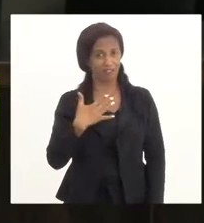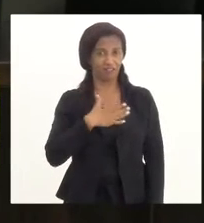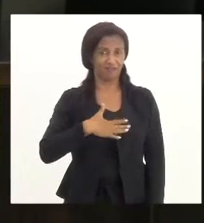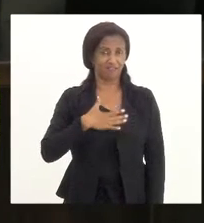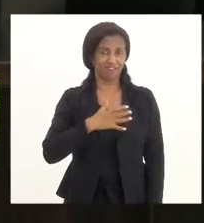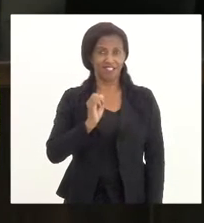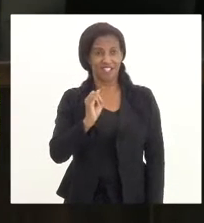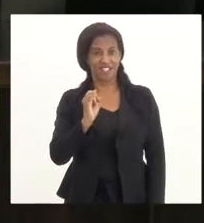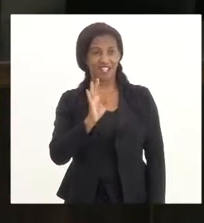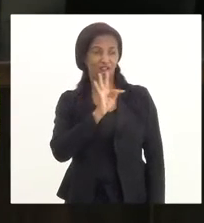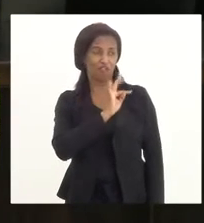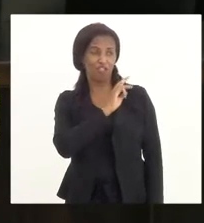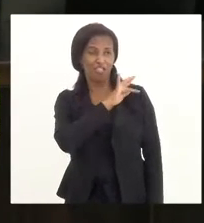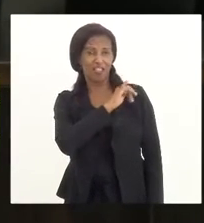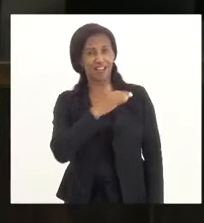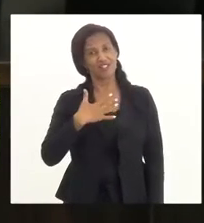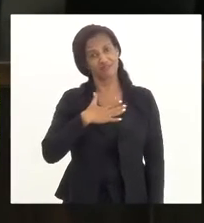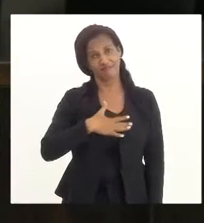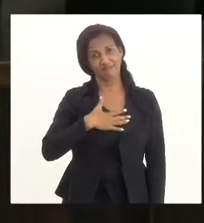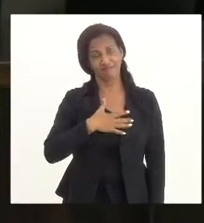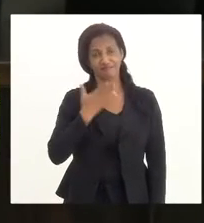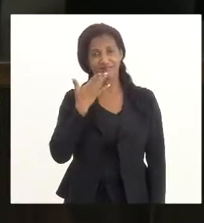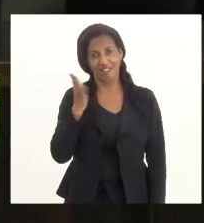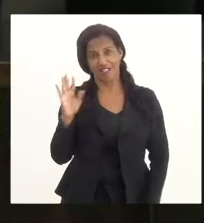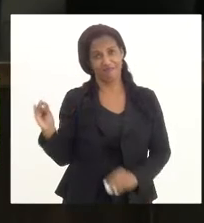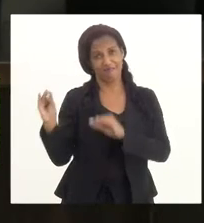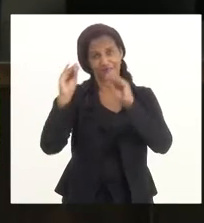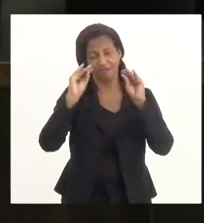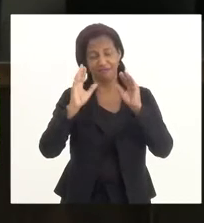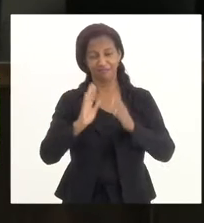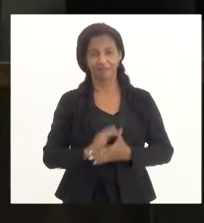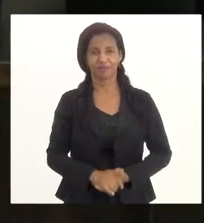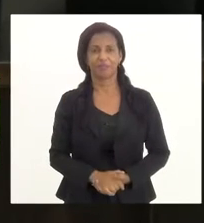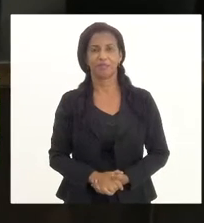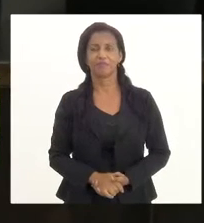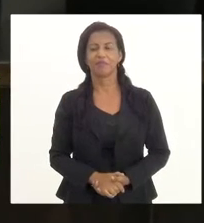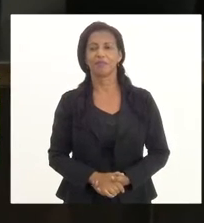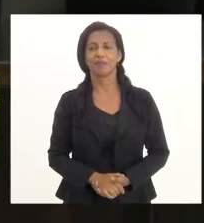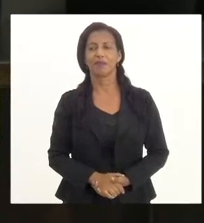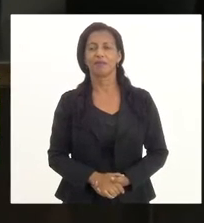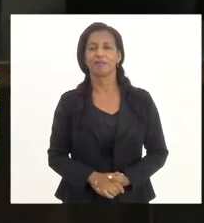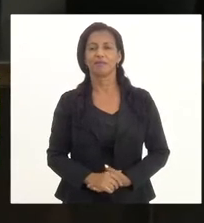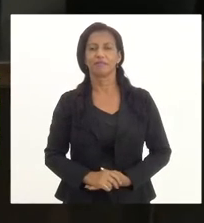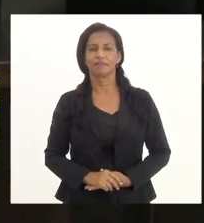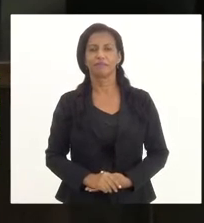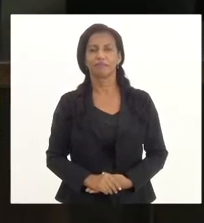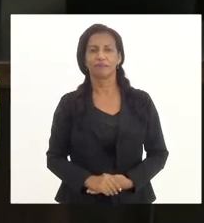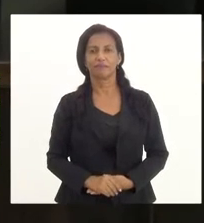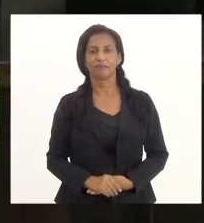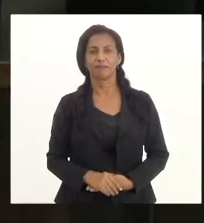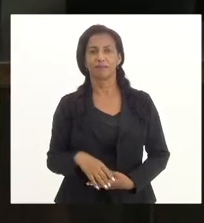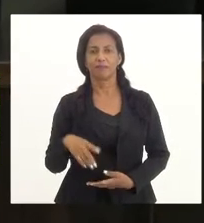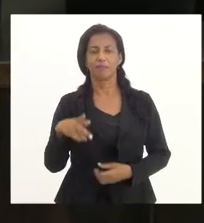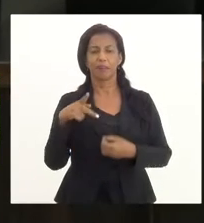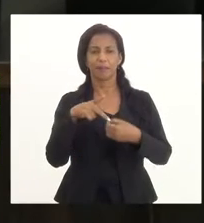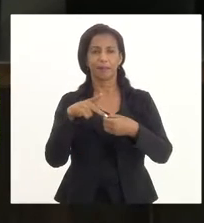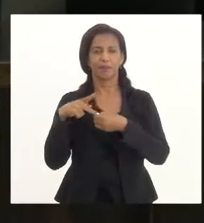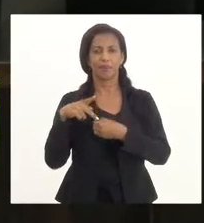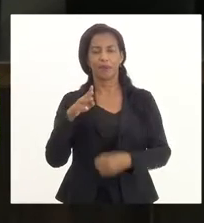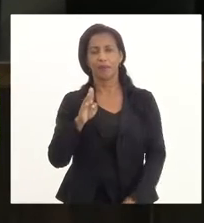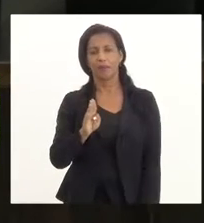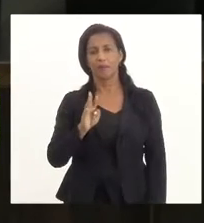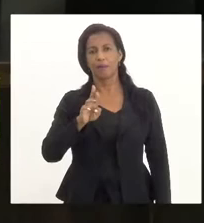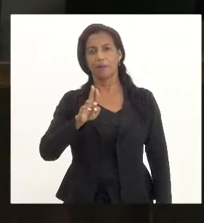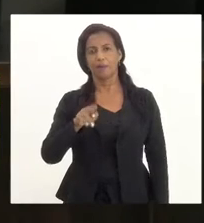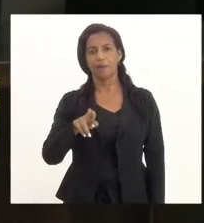satisfeito se ele for internet e também ficar satisfeito tá promovido para dar o Marcos Vinícius o procurador